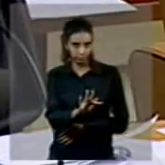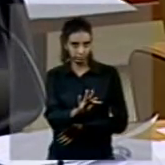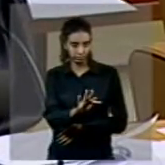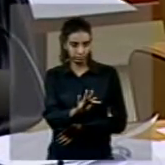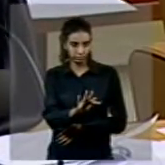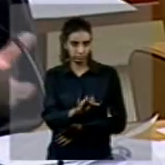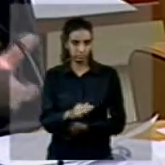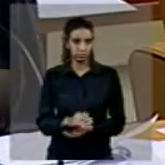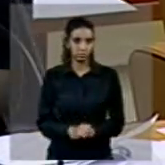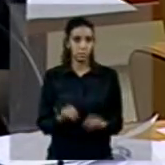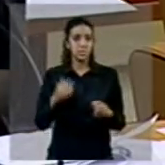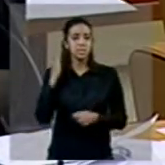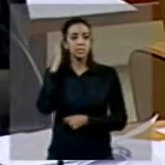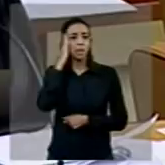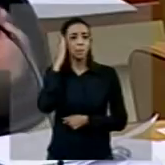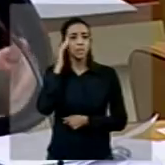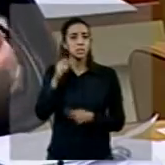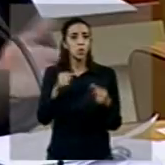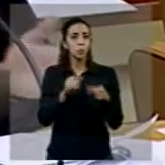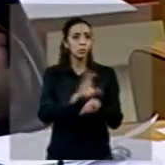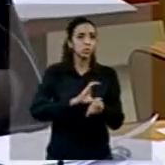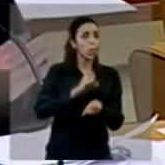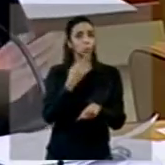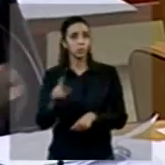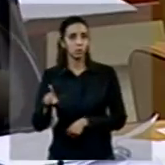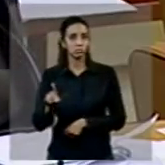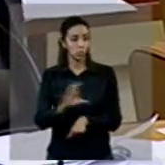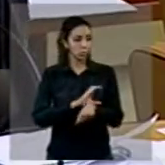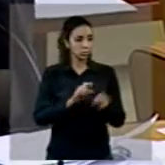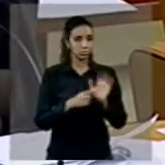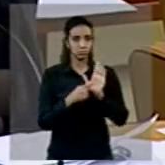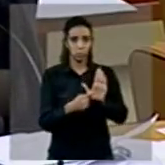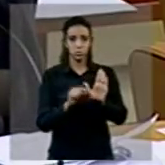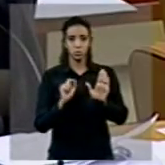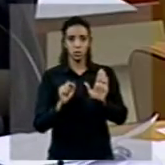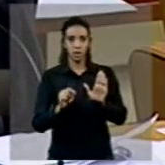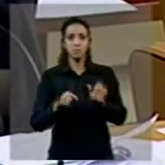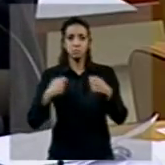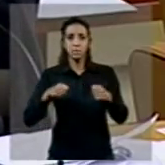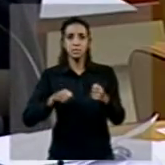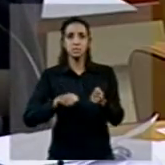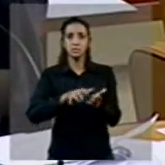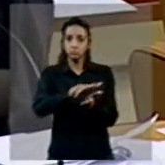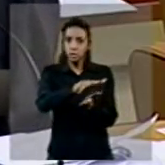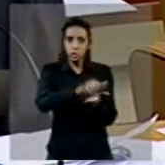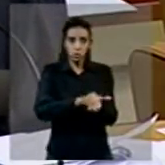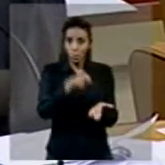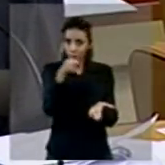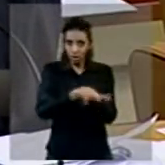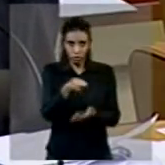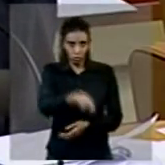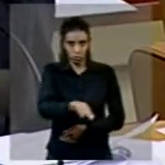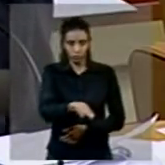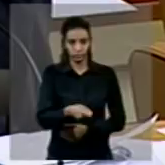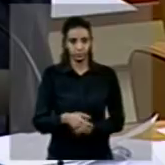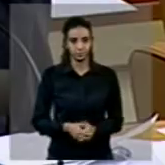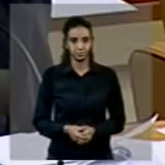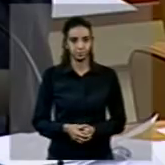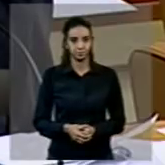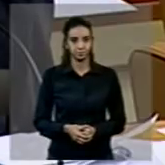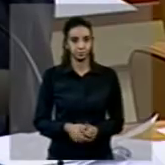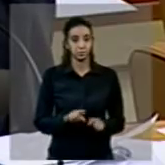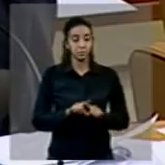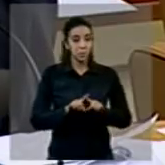é saber se isso é compatível com a Constituição ou não. A Constituição estabelece o alistamento obrigatório. Por outro lado,